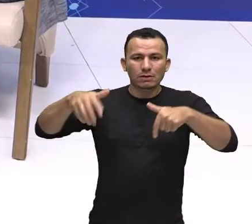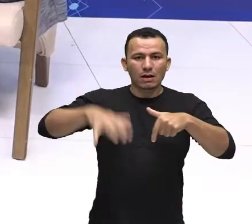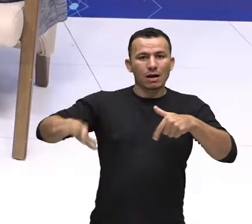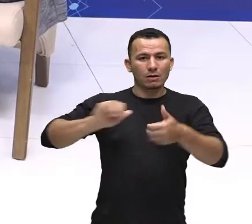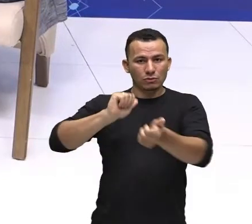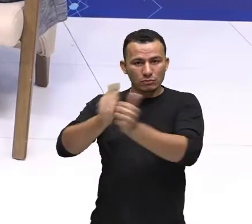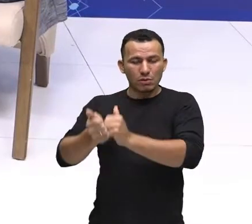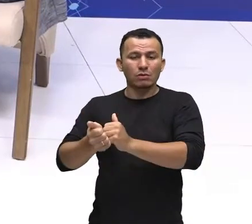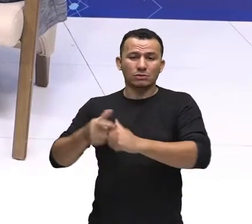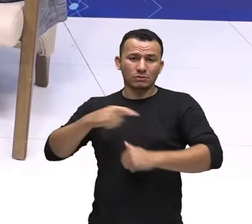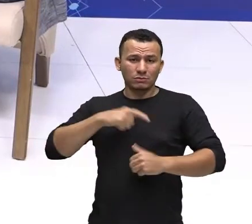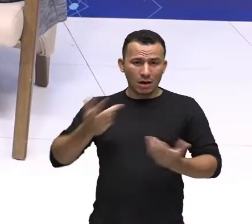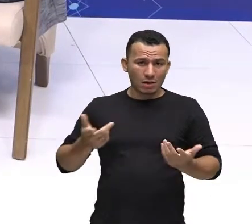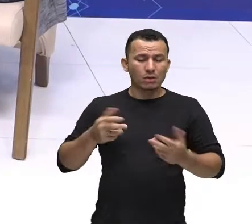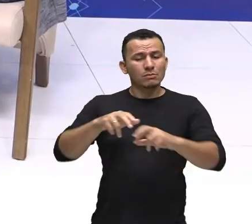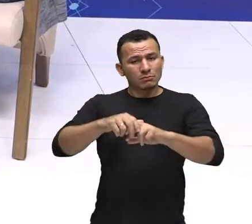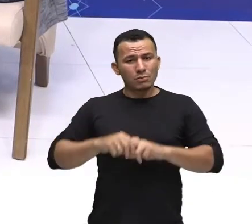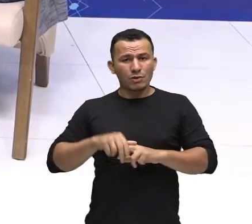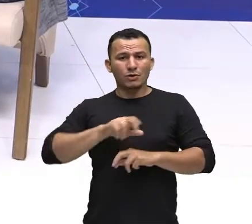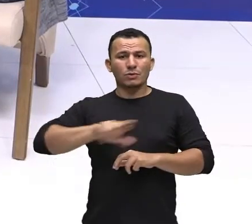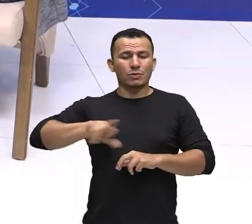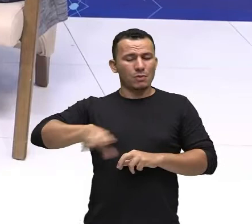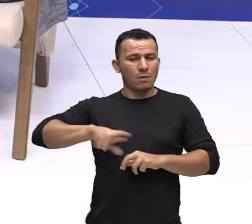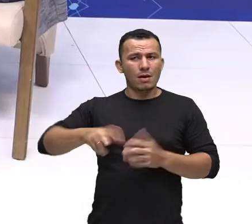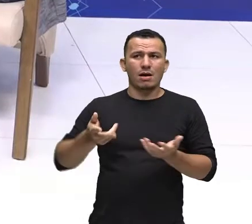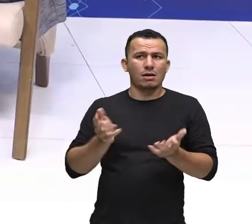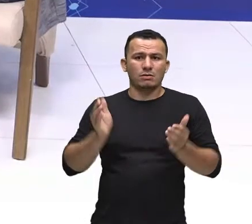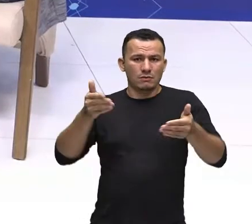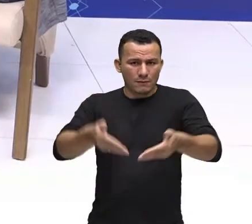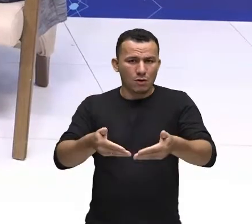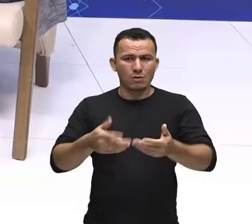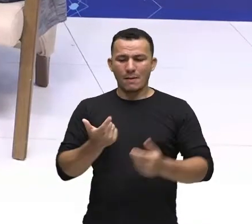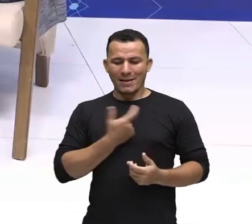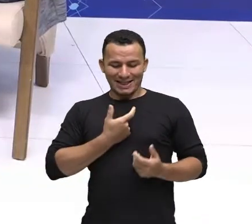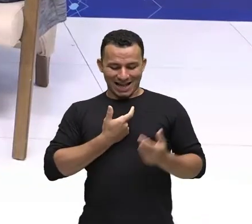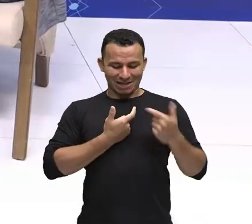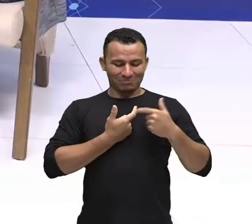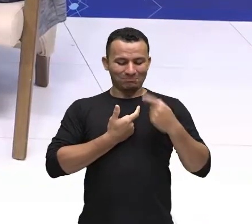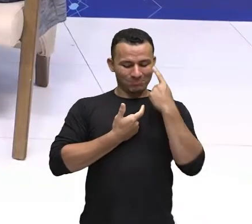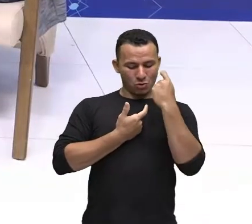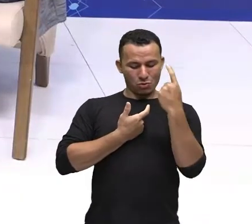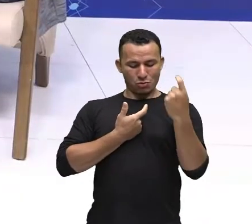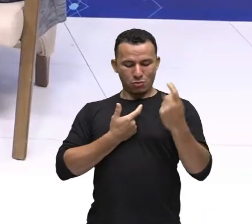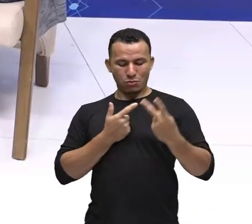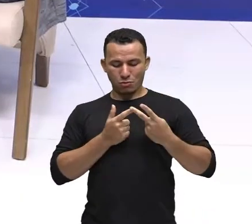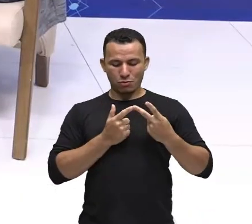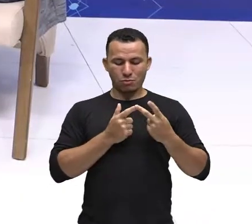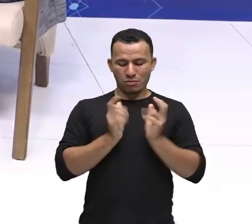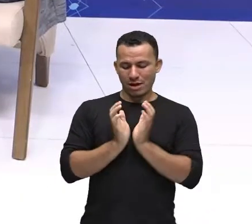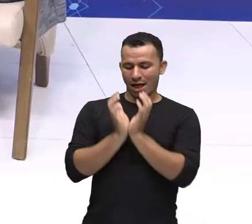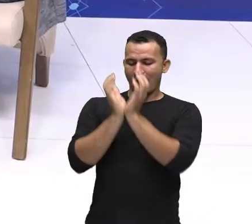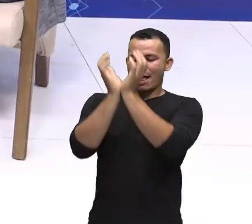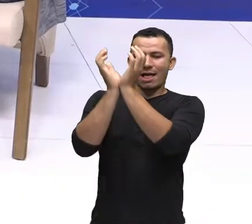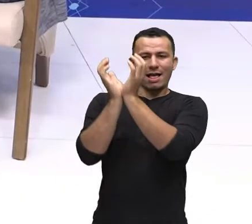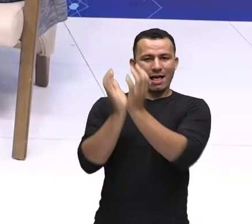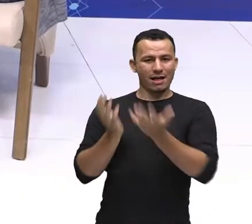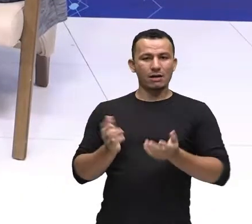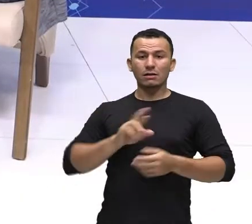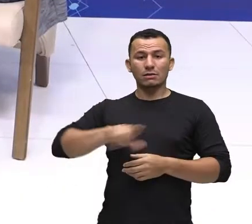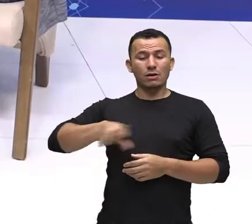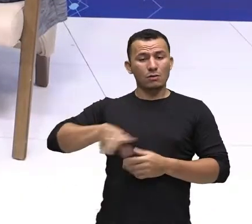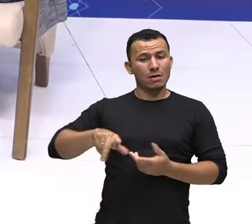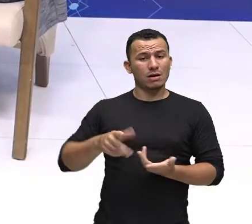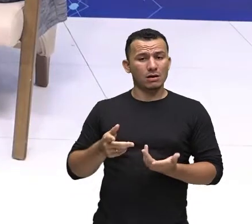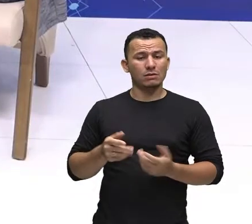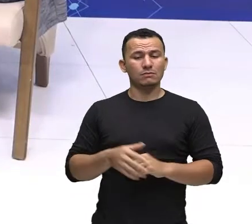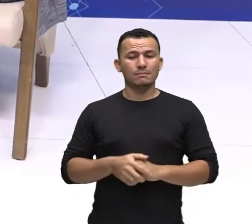esportiva. Entretanto, eles não são o foco, né? Geralmente o foco é medalha, troféu, é pódio, e eu acho legal tu trazer isso como